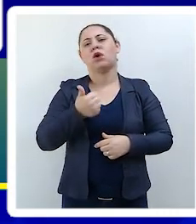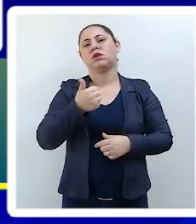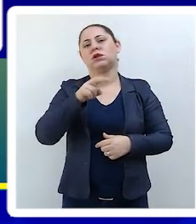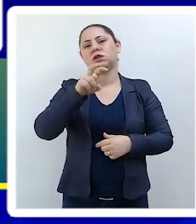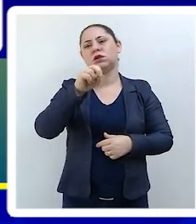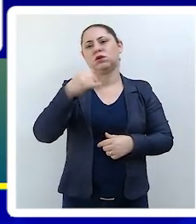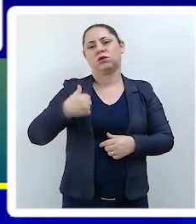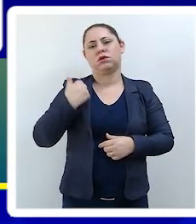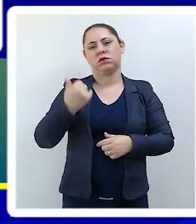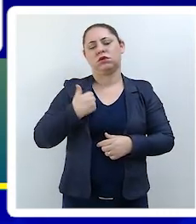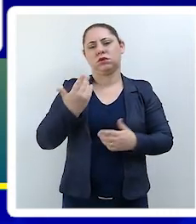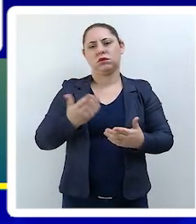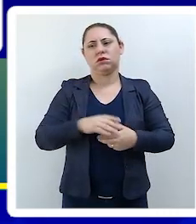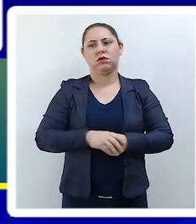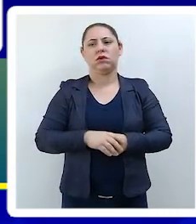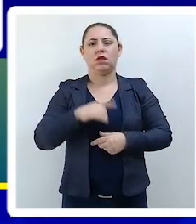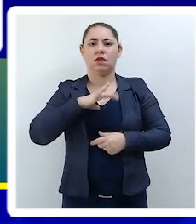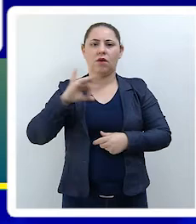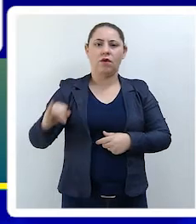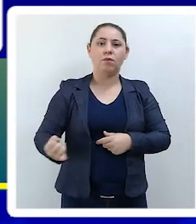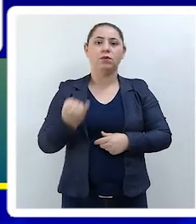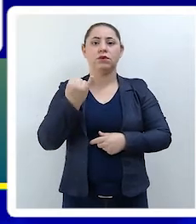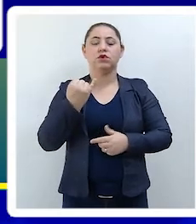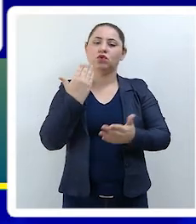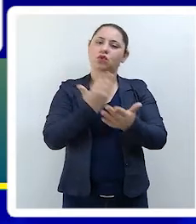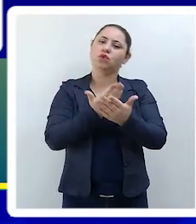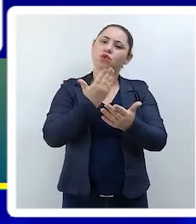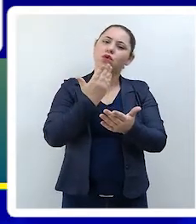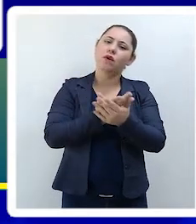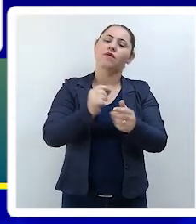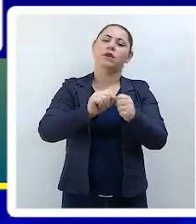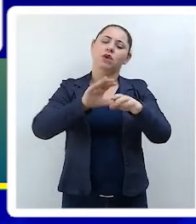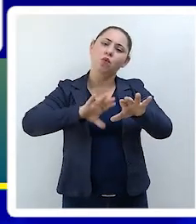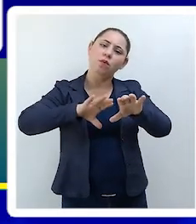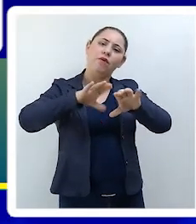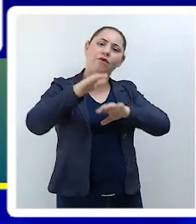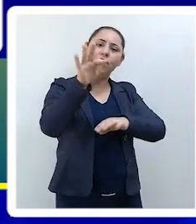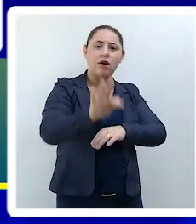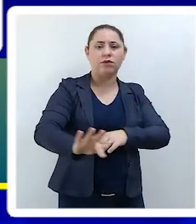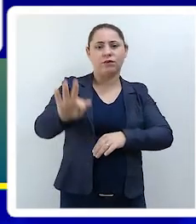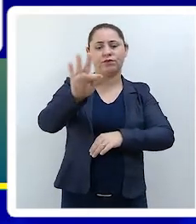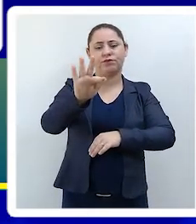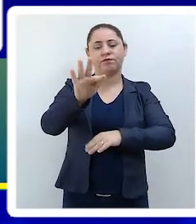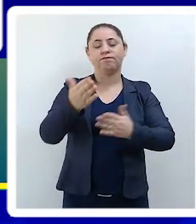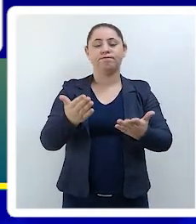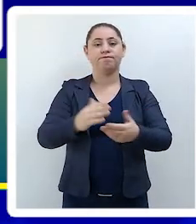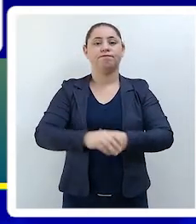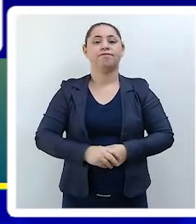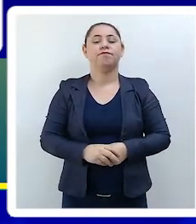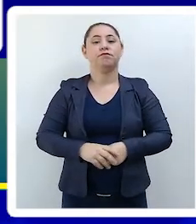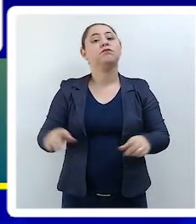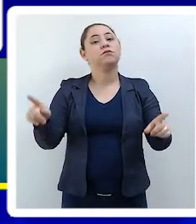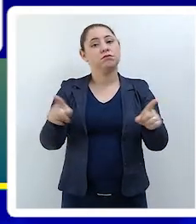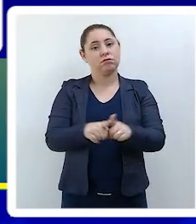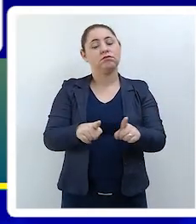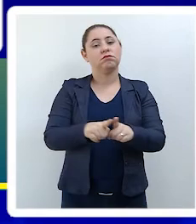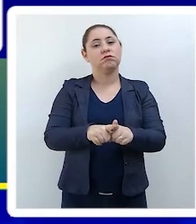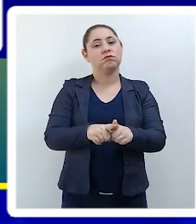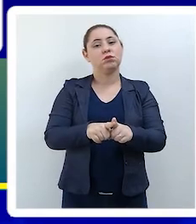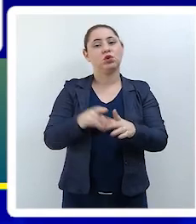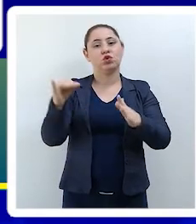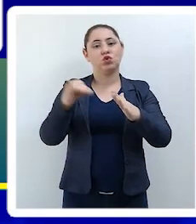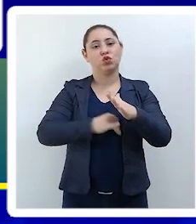anos, tive a oportunidade de estudar, de fazer um curso superior e também de estar em